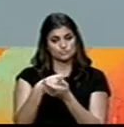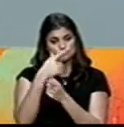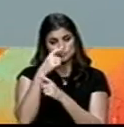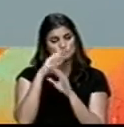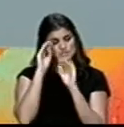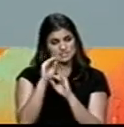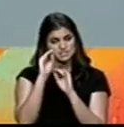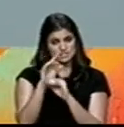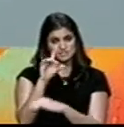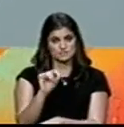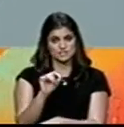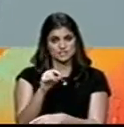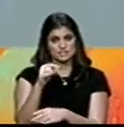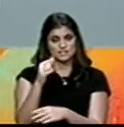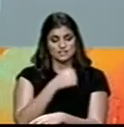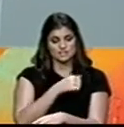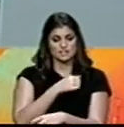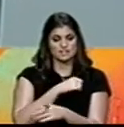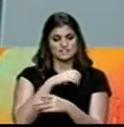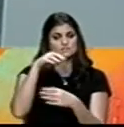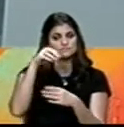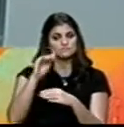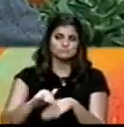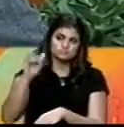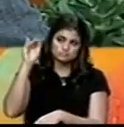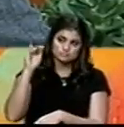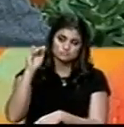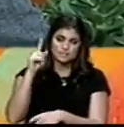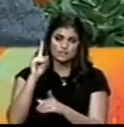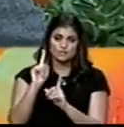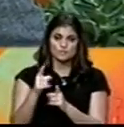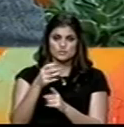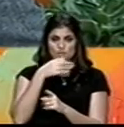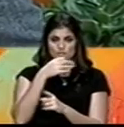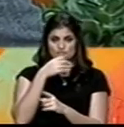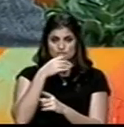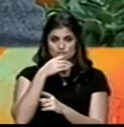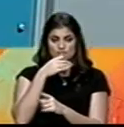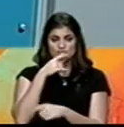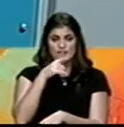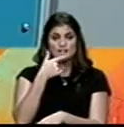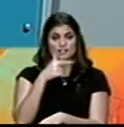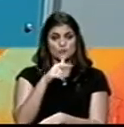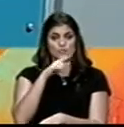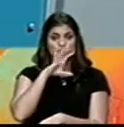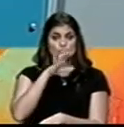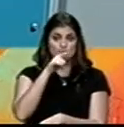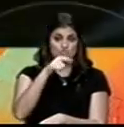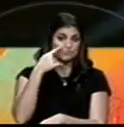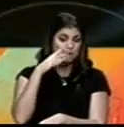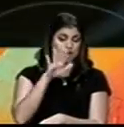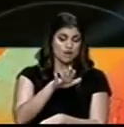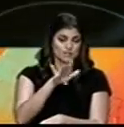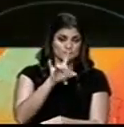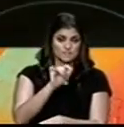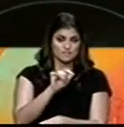sim. E em casa também começam a falar a língua materna do país onde se encontram. Com facilidade. Colocamos as favas. Ok.